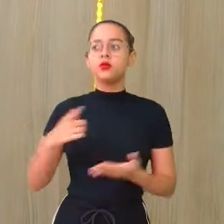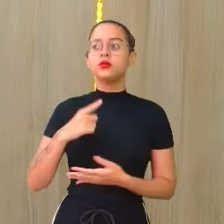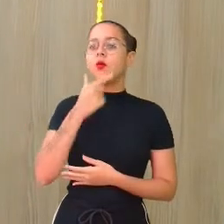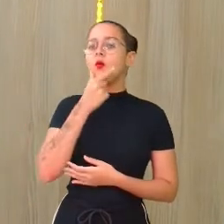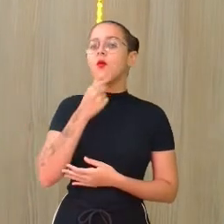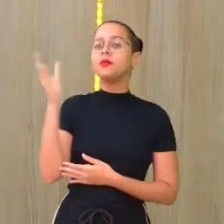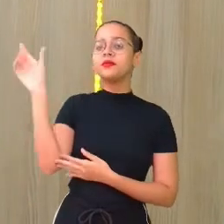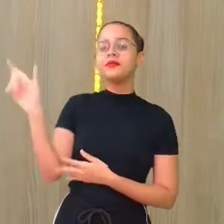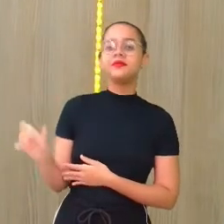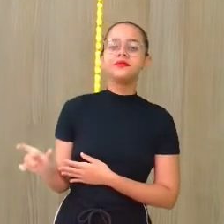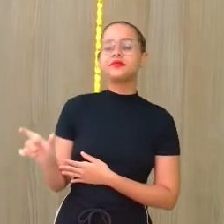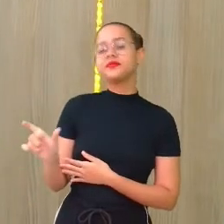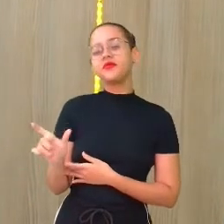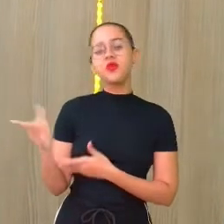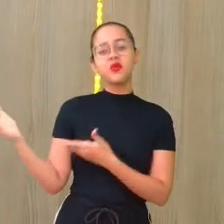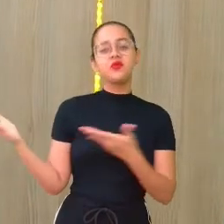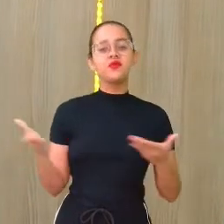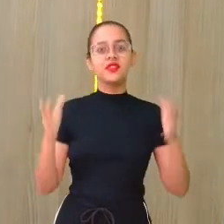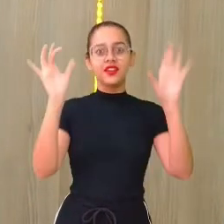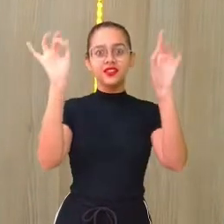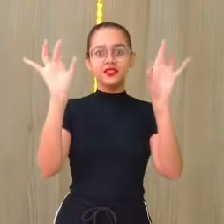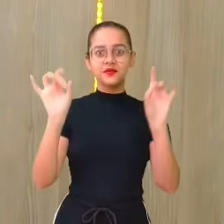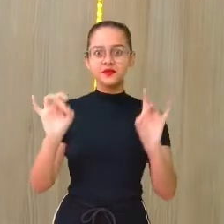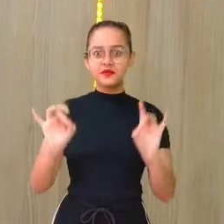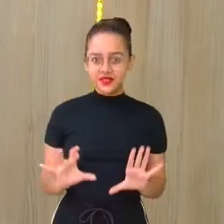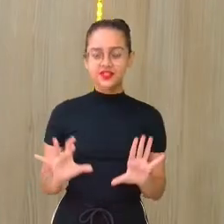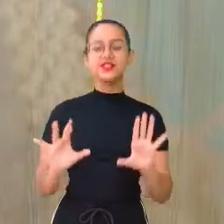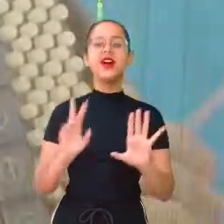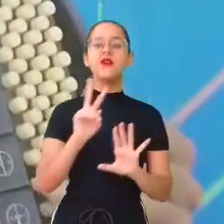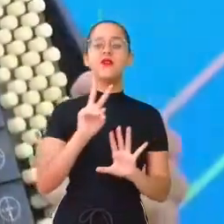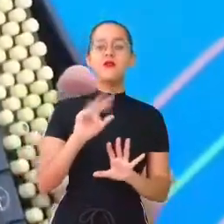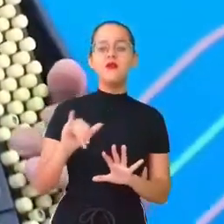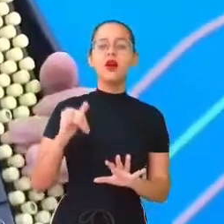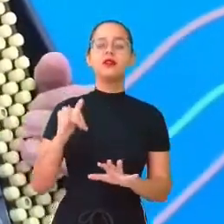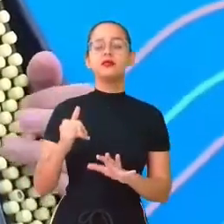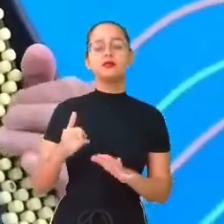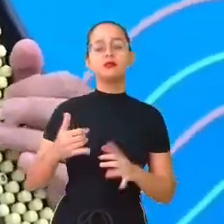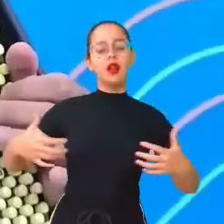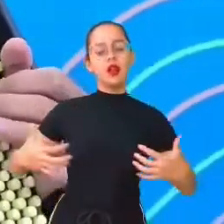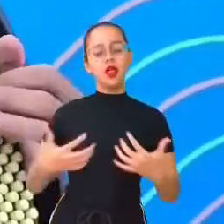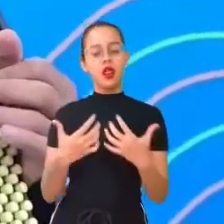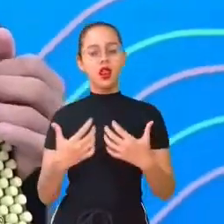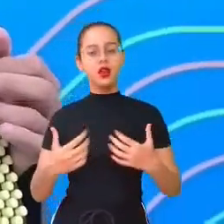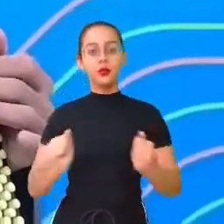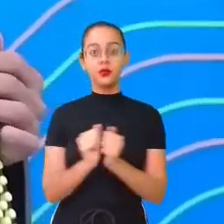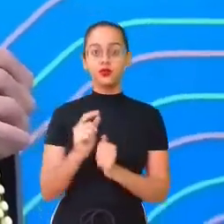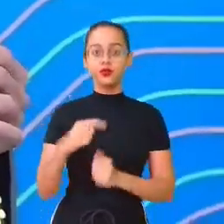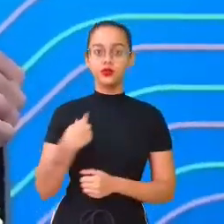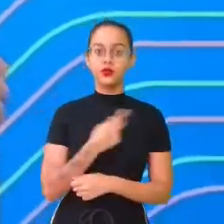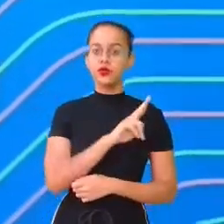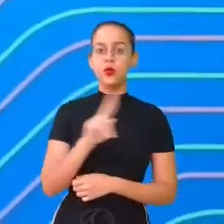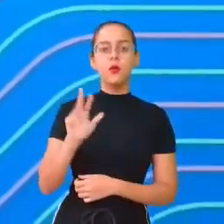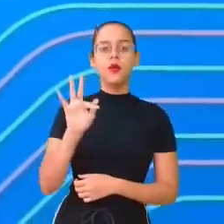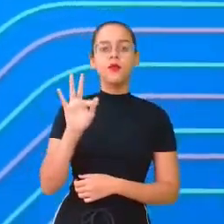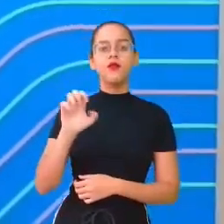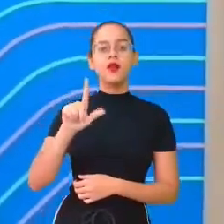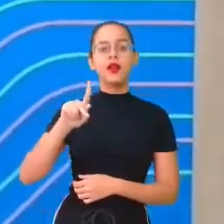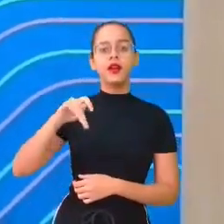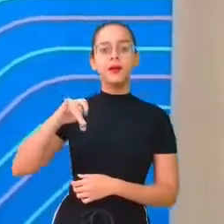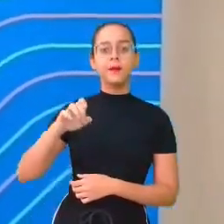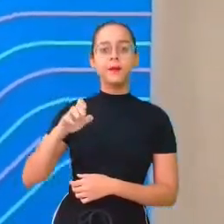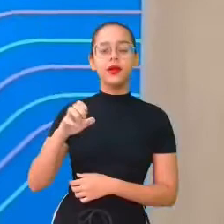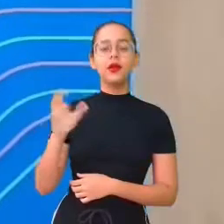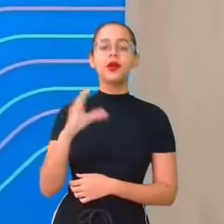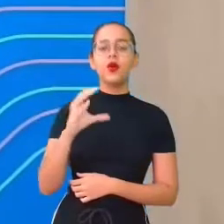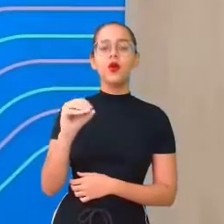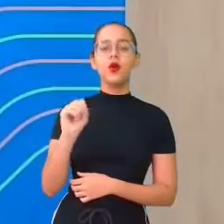um convidado super especial que vai tocar pra gente, o Felipe Costa. Seja